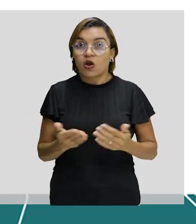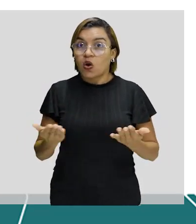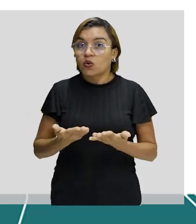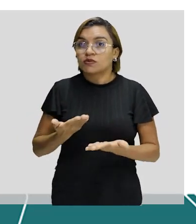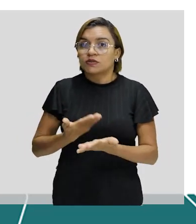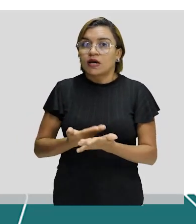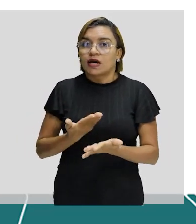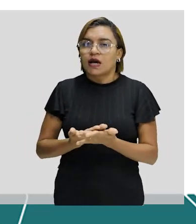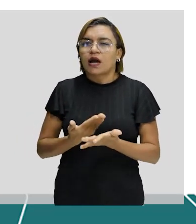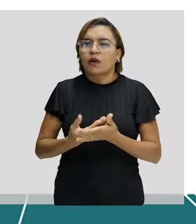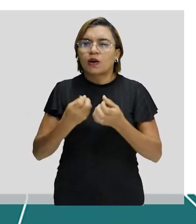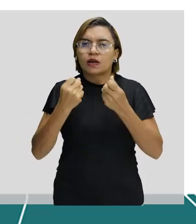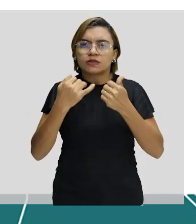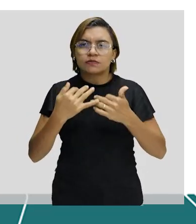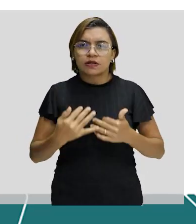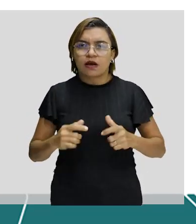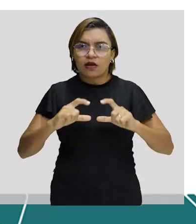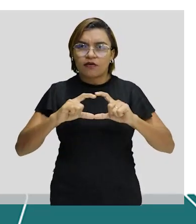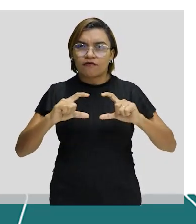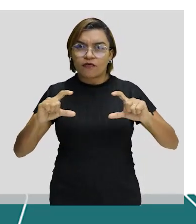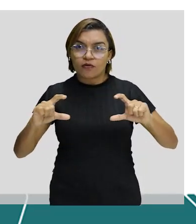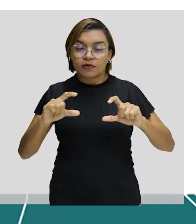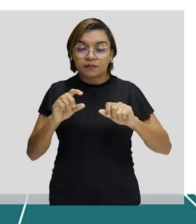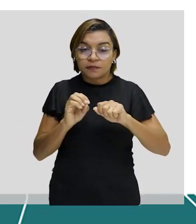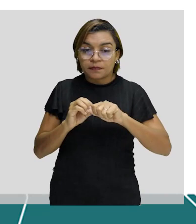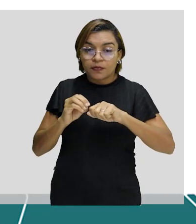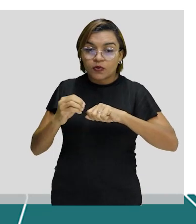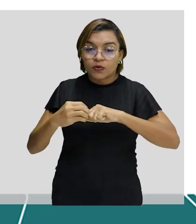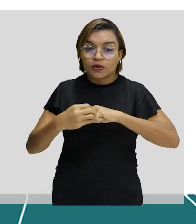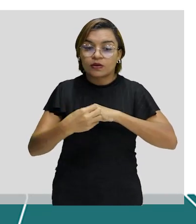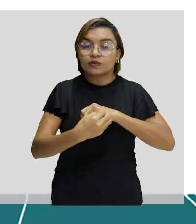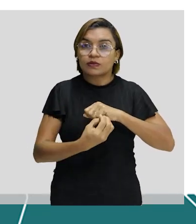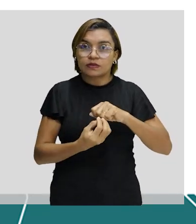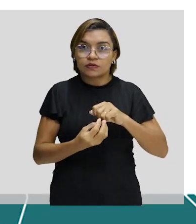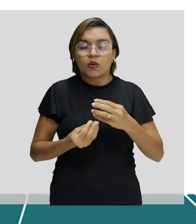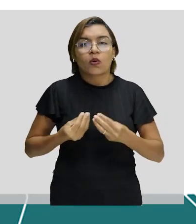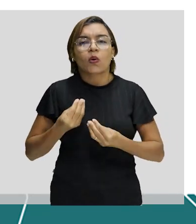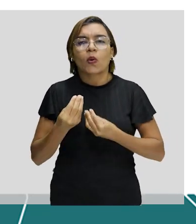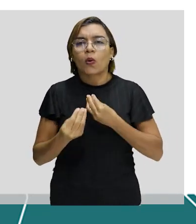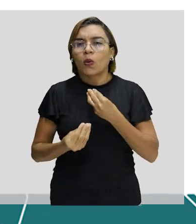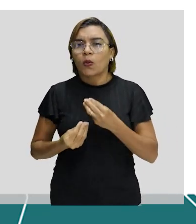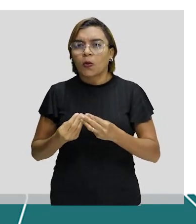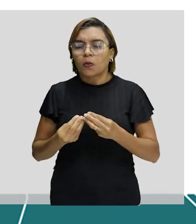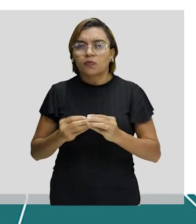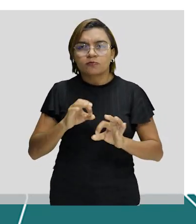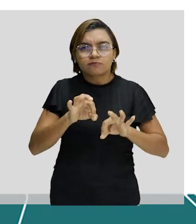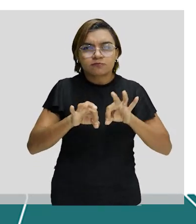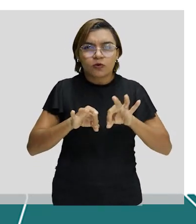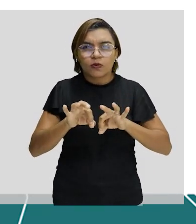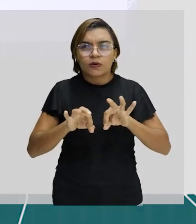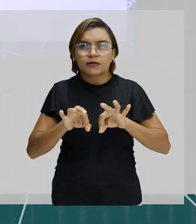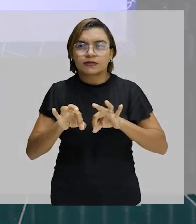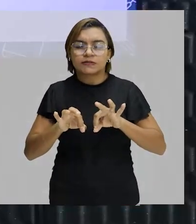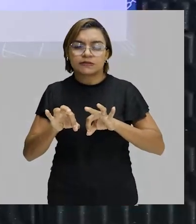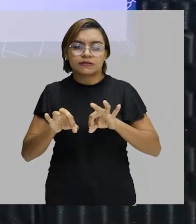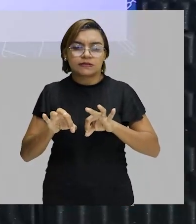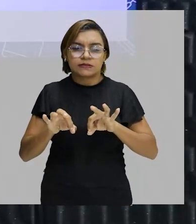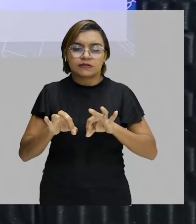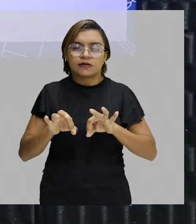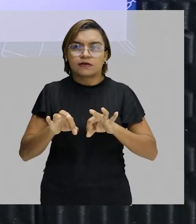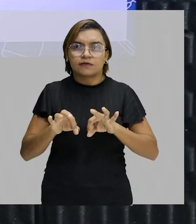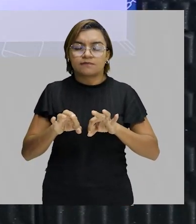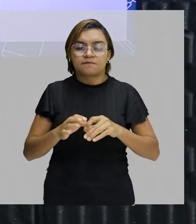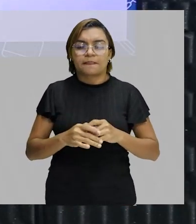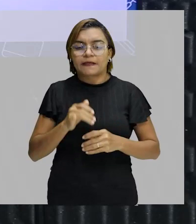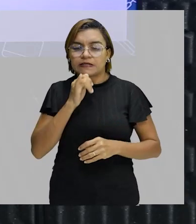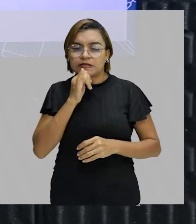abordando a fórmula molecular. Como que a gente consegue montar, compor, a partir de informações